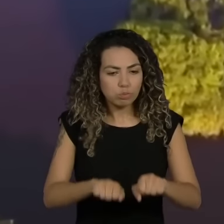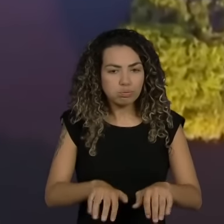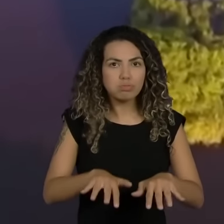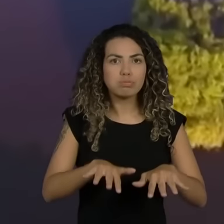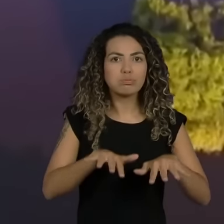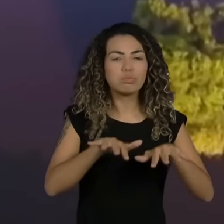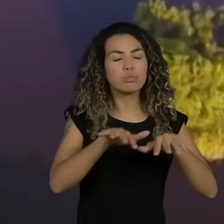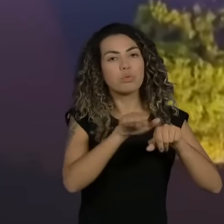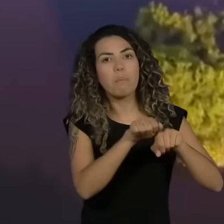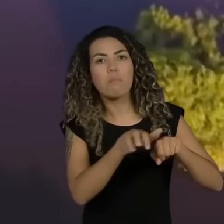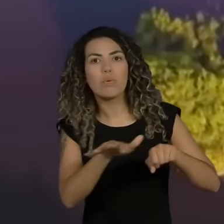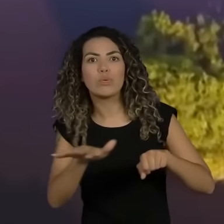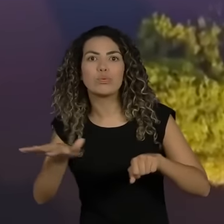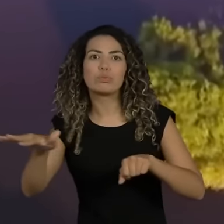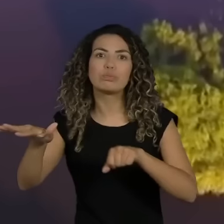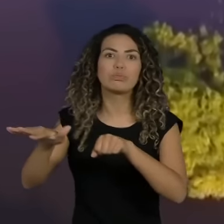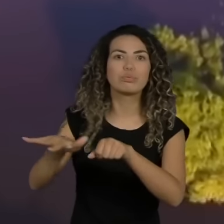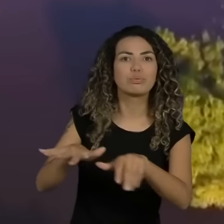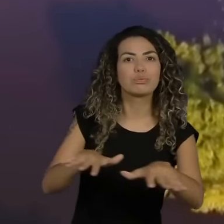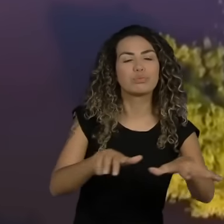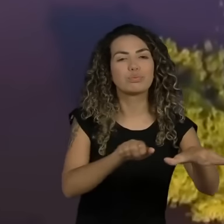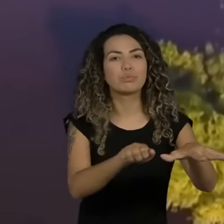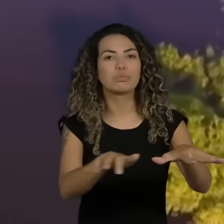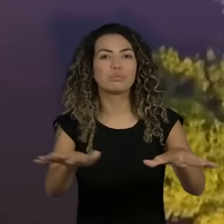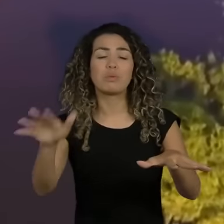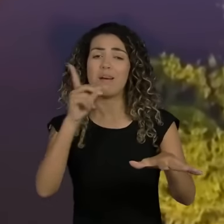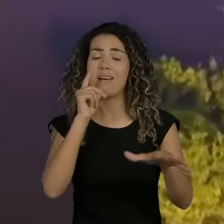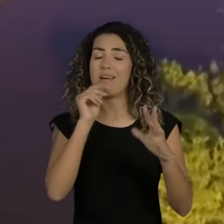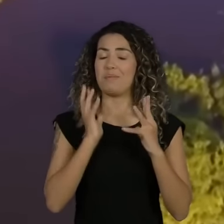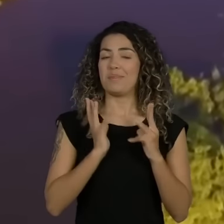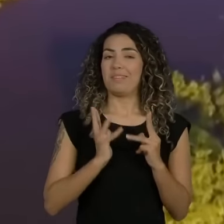das maiores cidades do mundo.